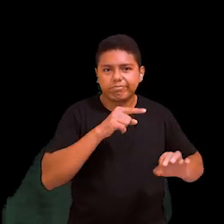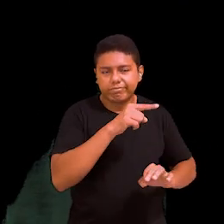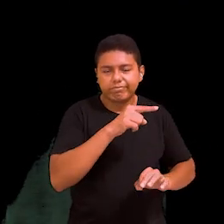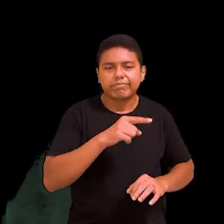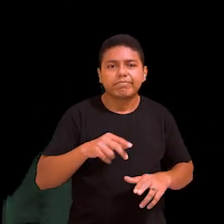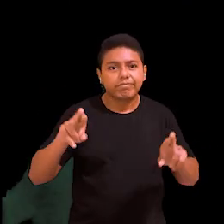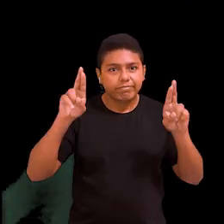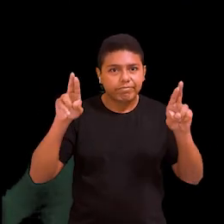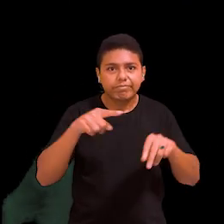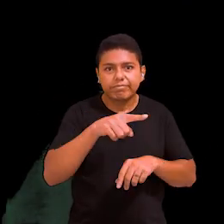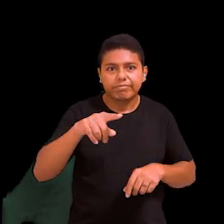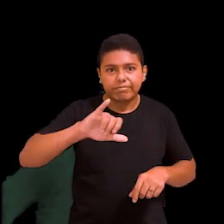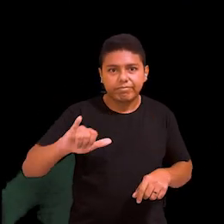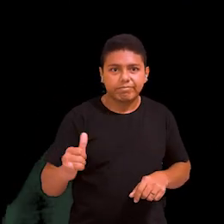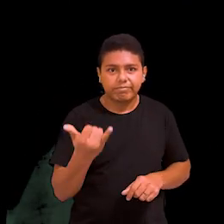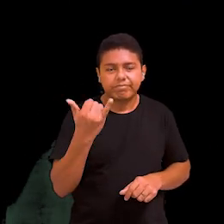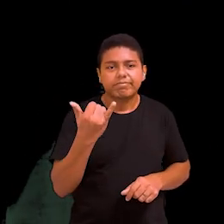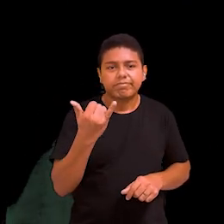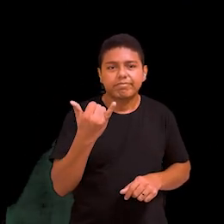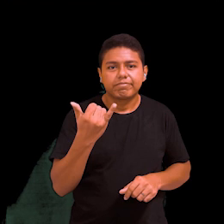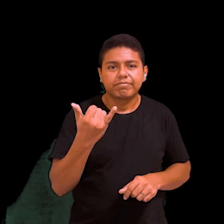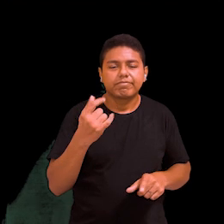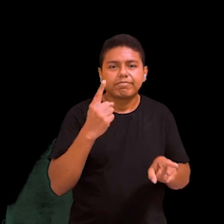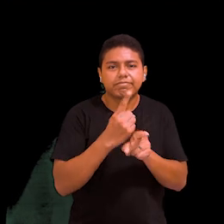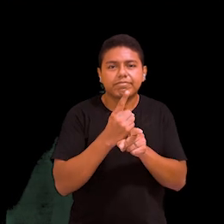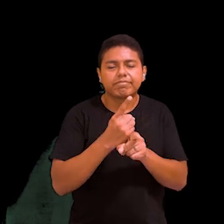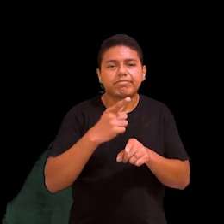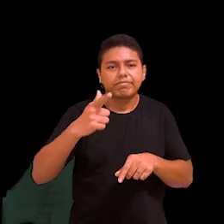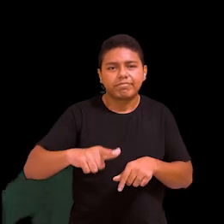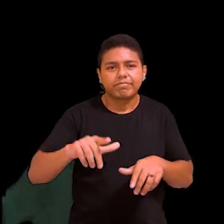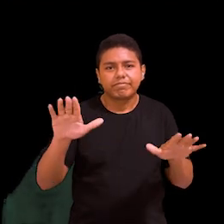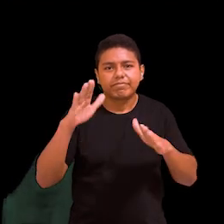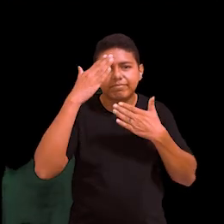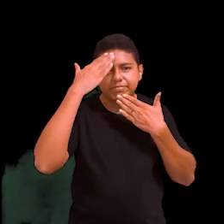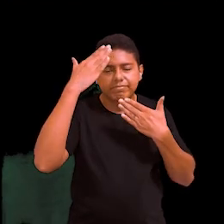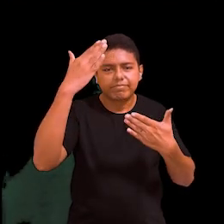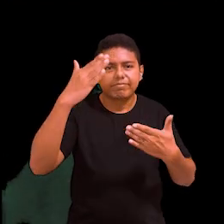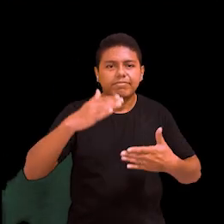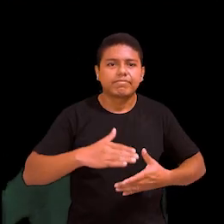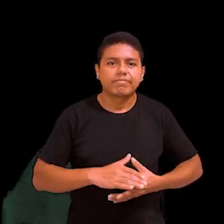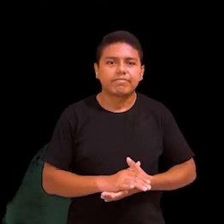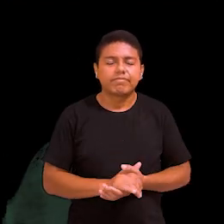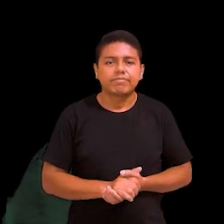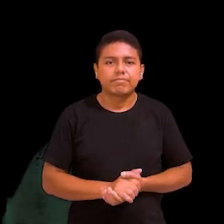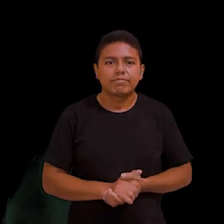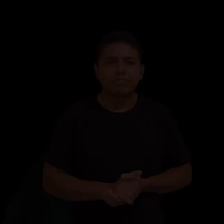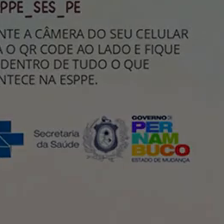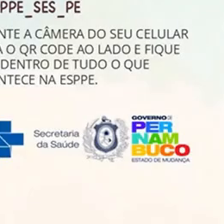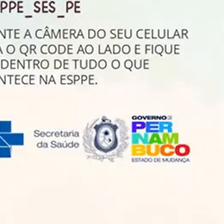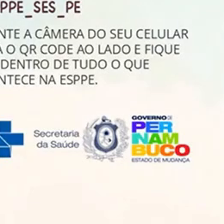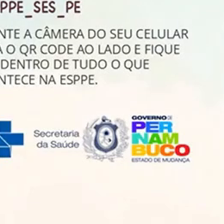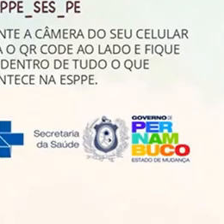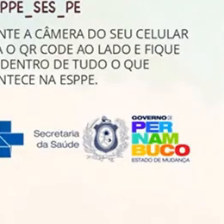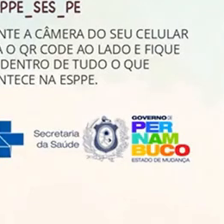que acontecem realizados pela escola. Espero que vocês tenham aproveitado. Nos encontramos em breve. Obrigada.